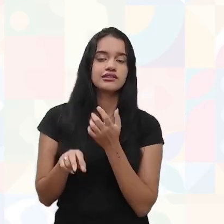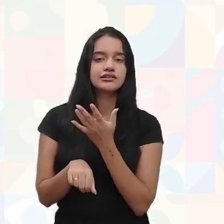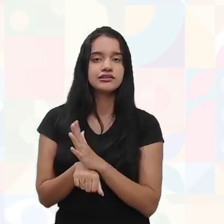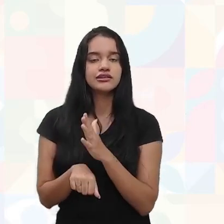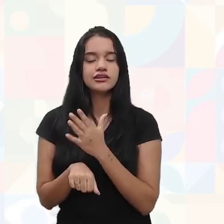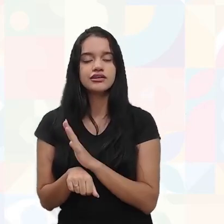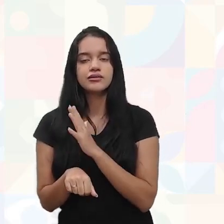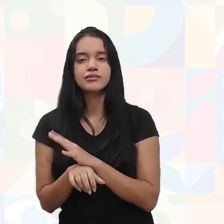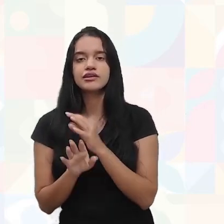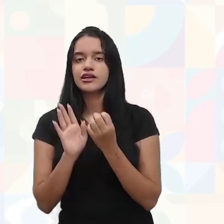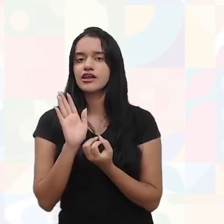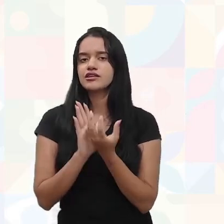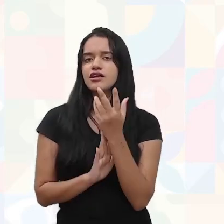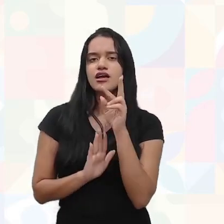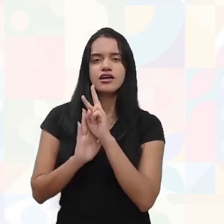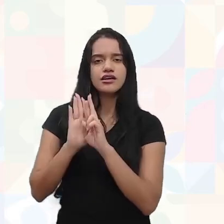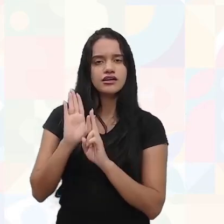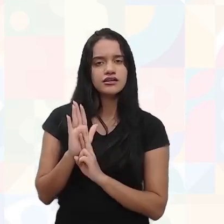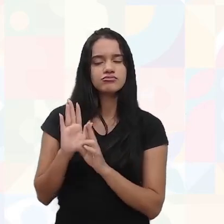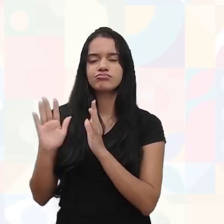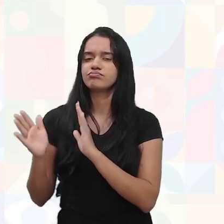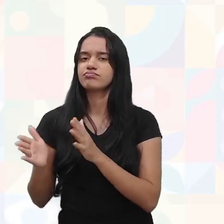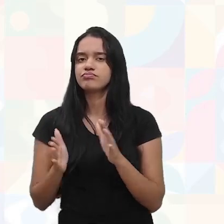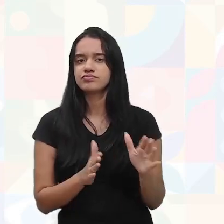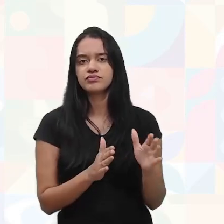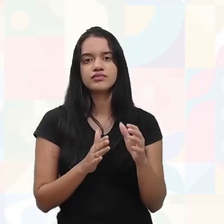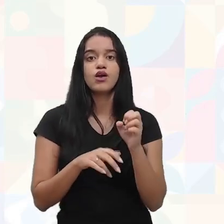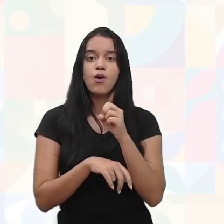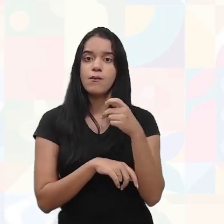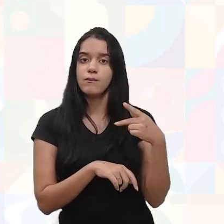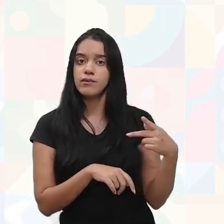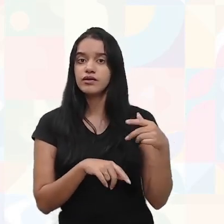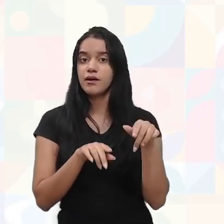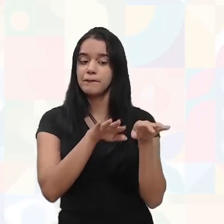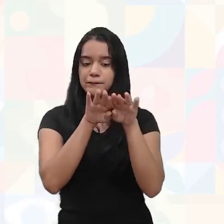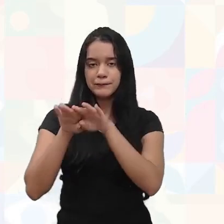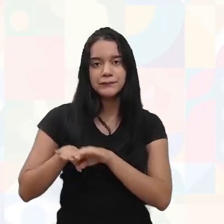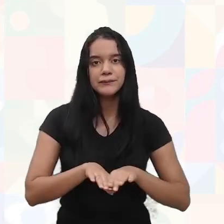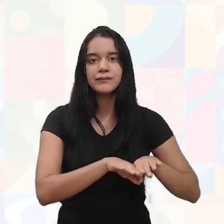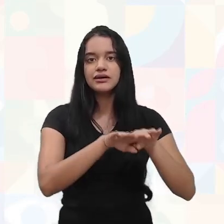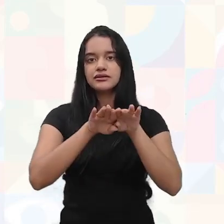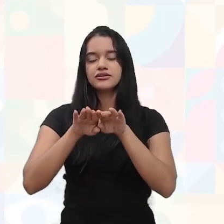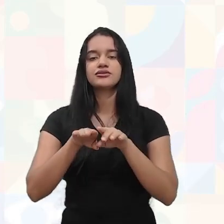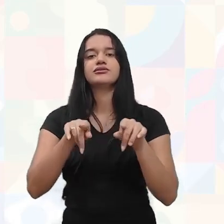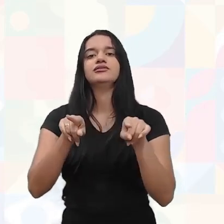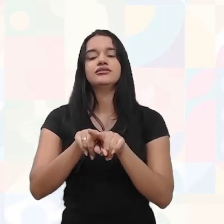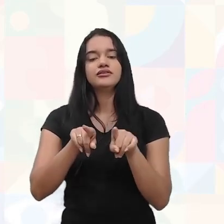de regras e procedimentos operacionais padrões, bem como a